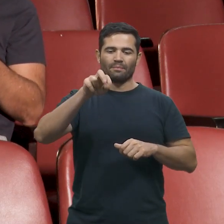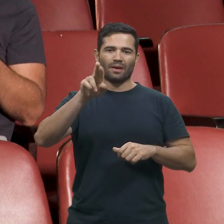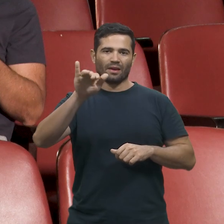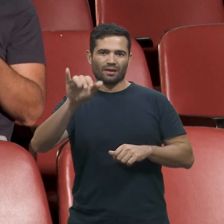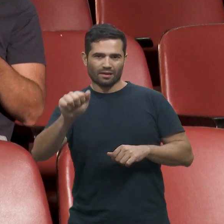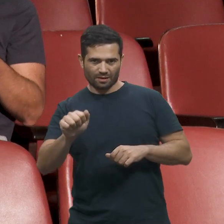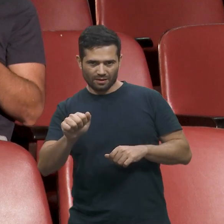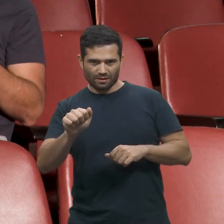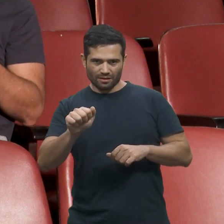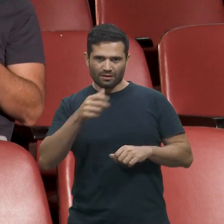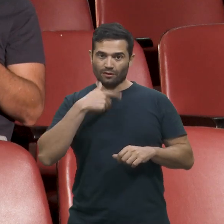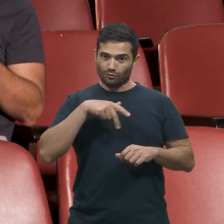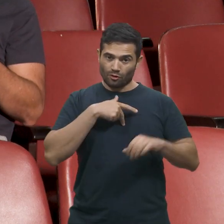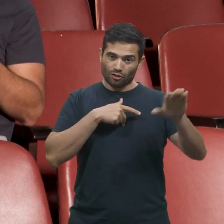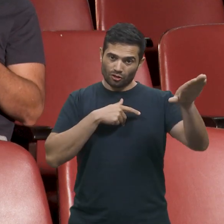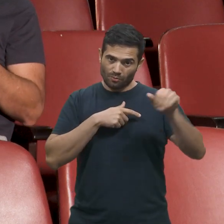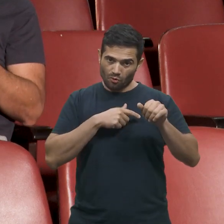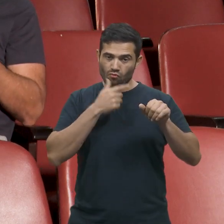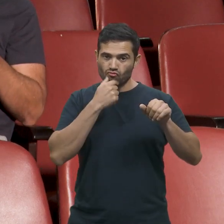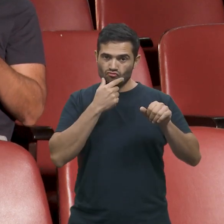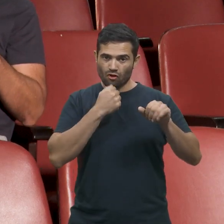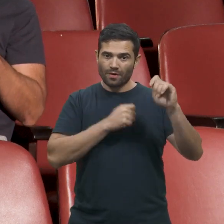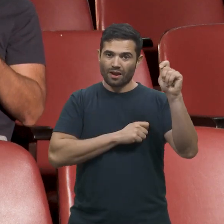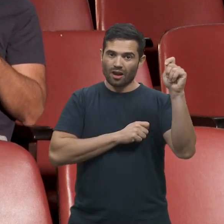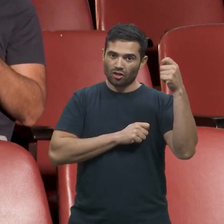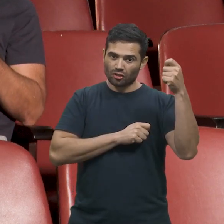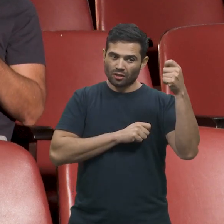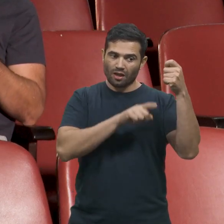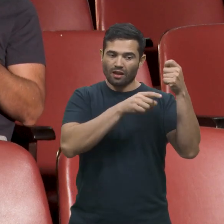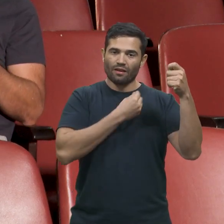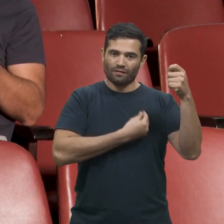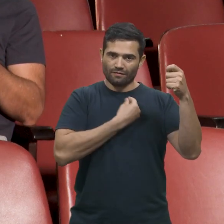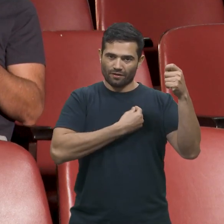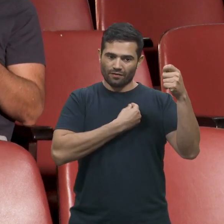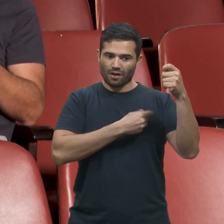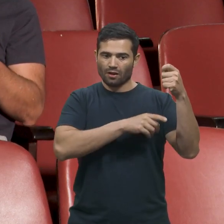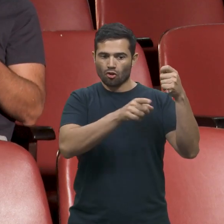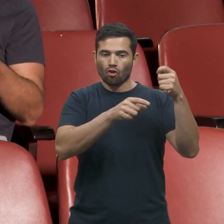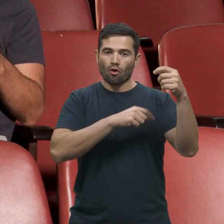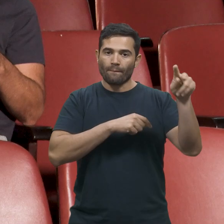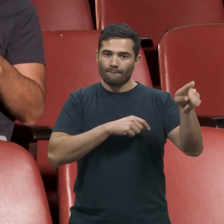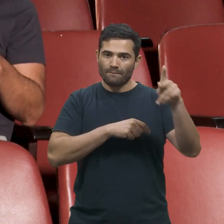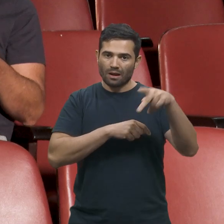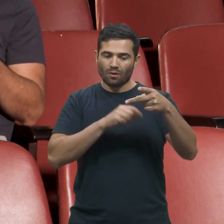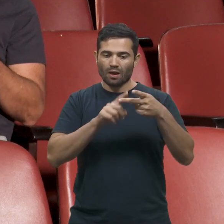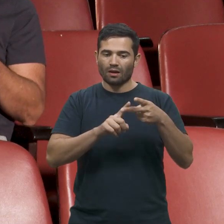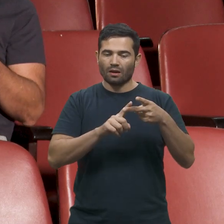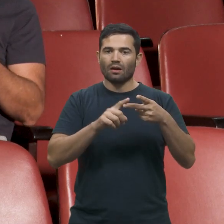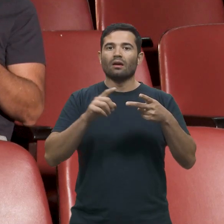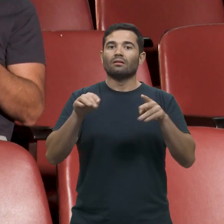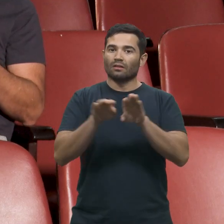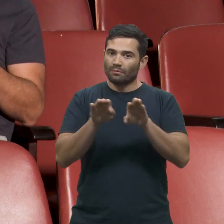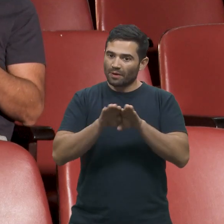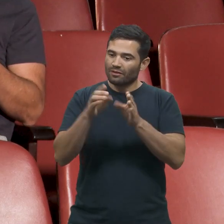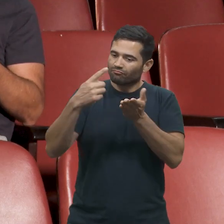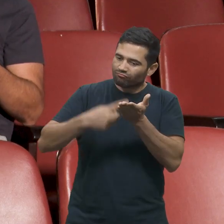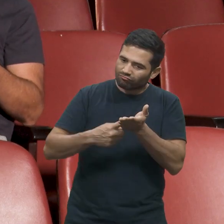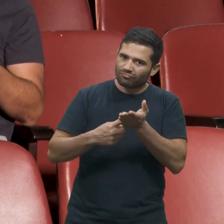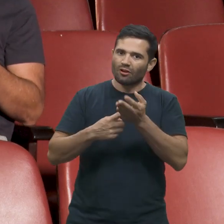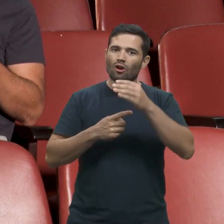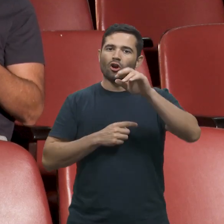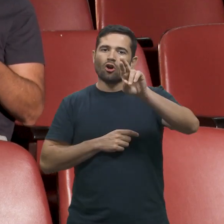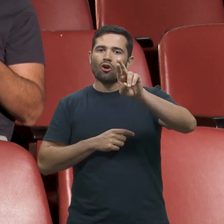que é um argentino que mora no Paraguai, um produtor super importante, o Rubén Goldín, que gravamos com ele